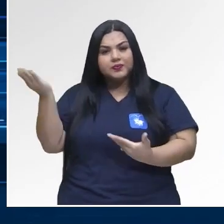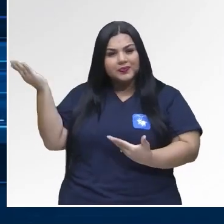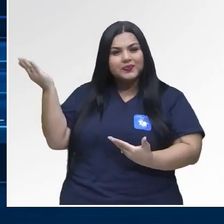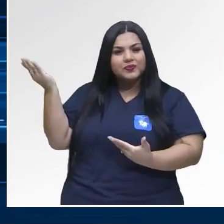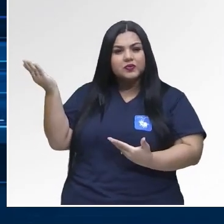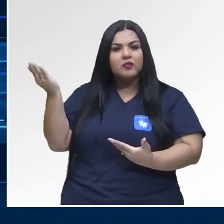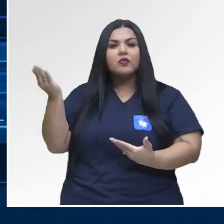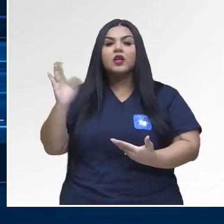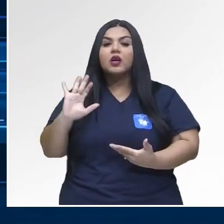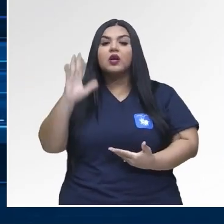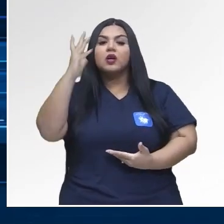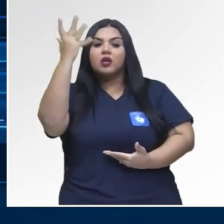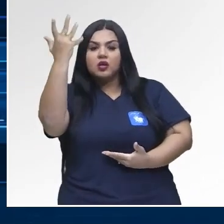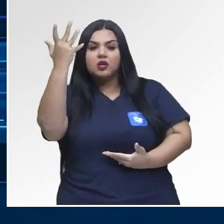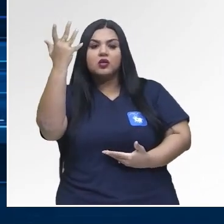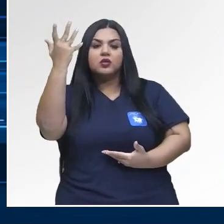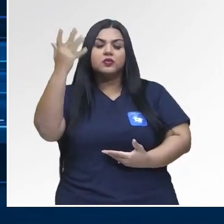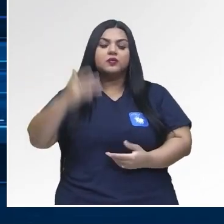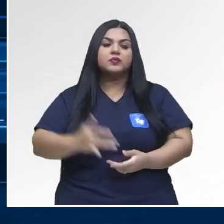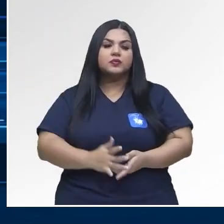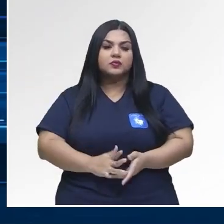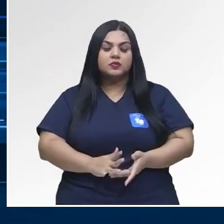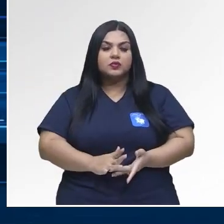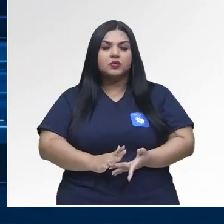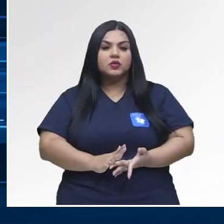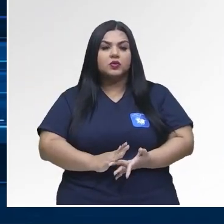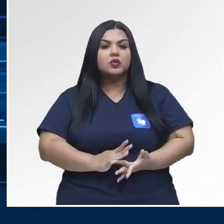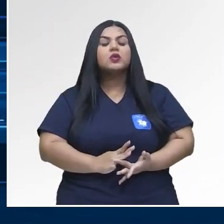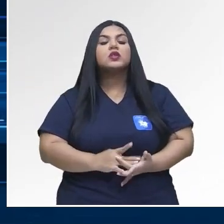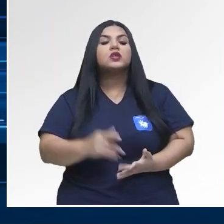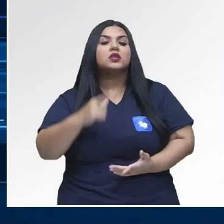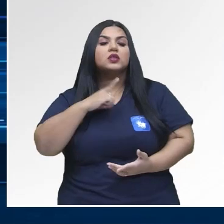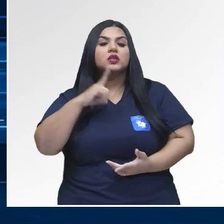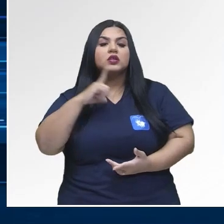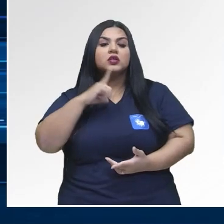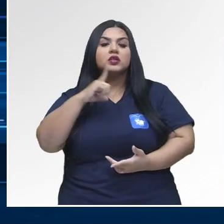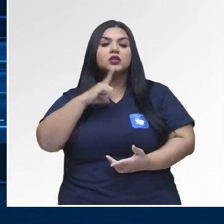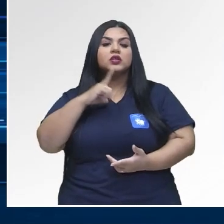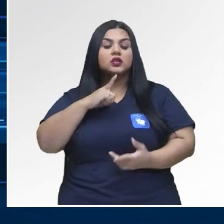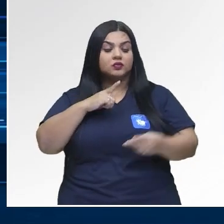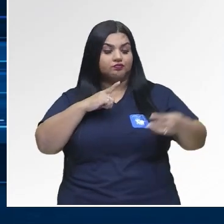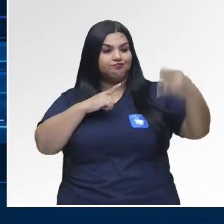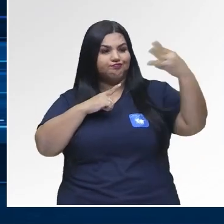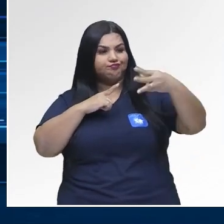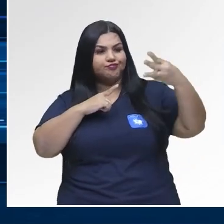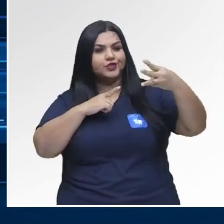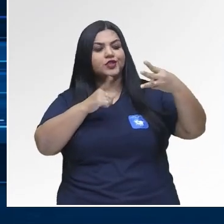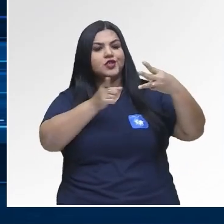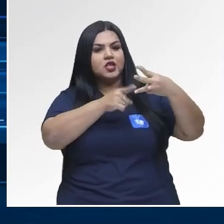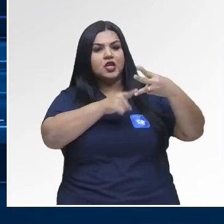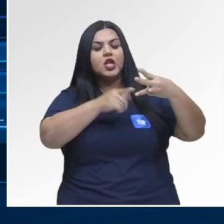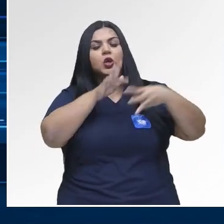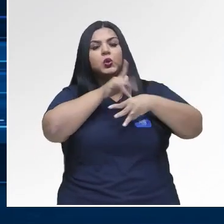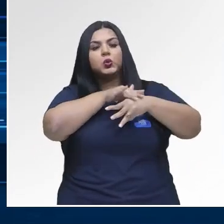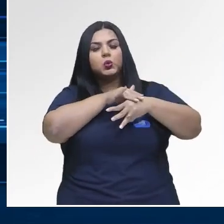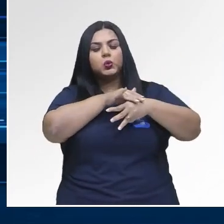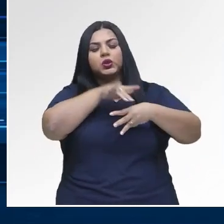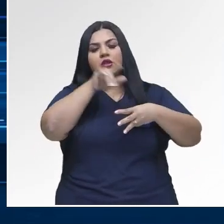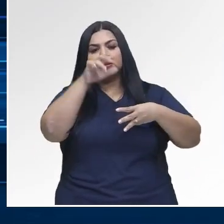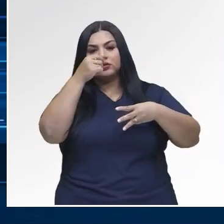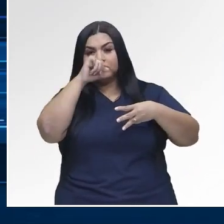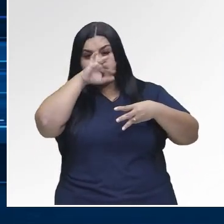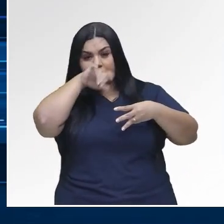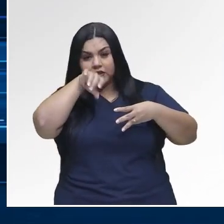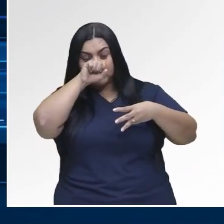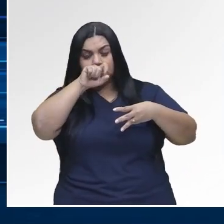doenças que acometem o sistema respiratório ocupam o posto de terceira causa de morte, né? Então, como eu falei para vocês,